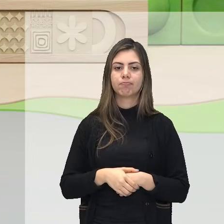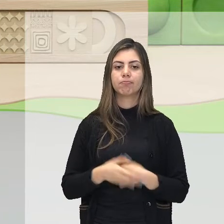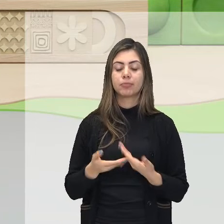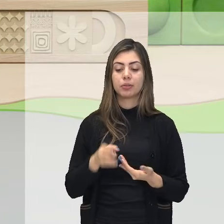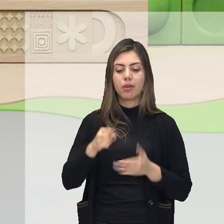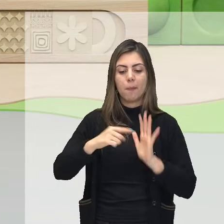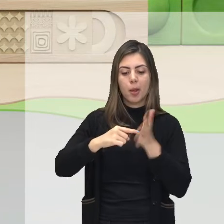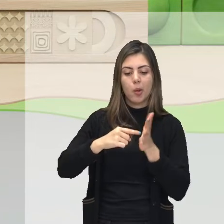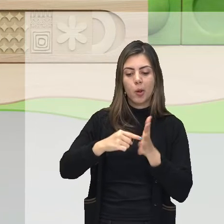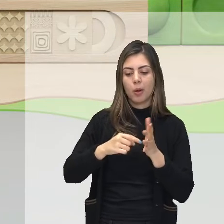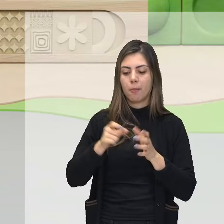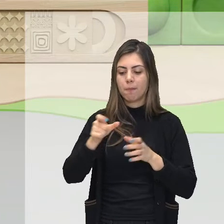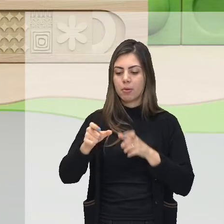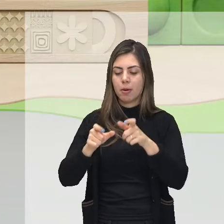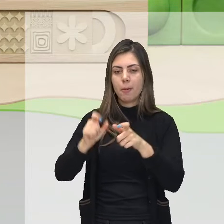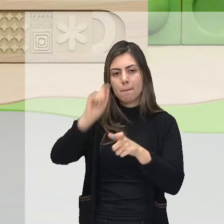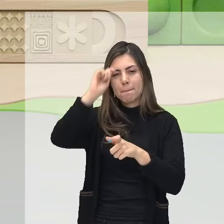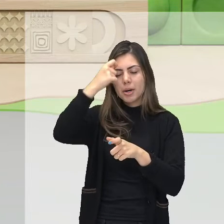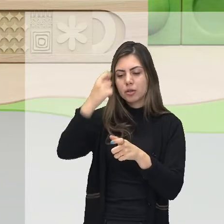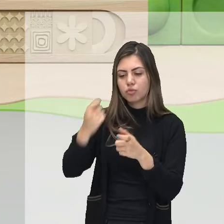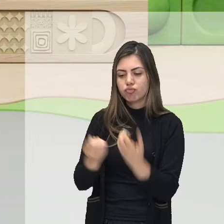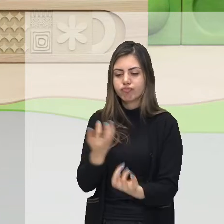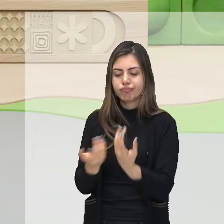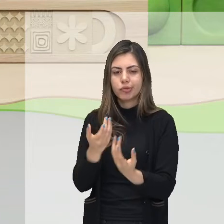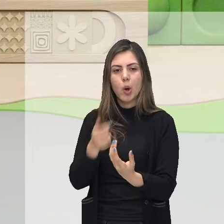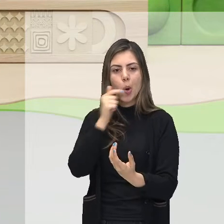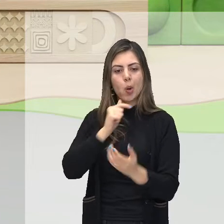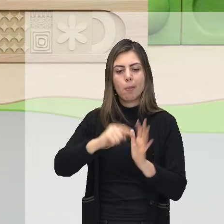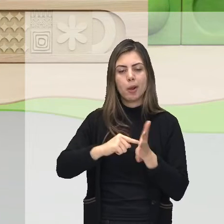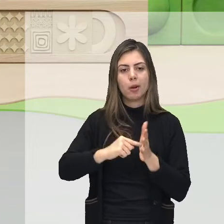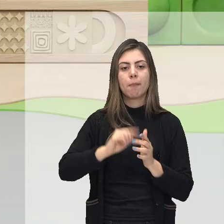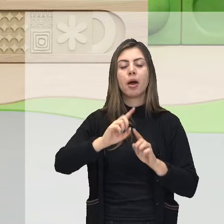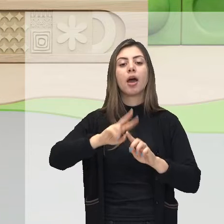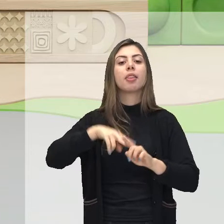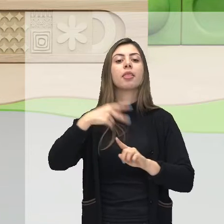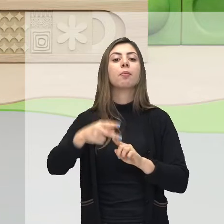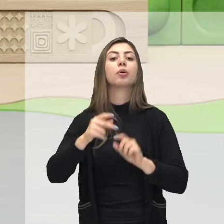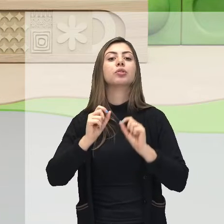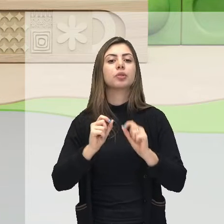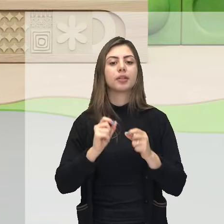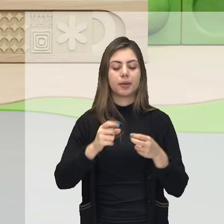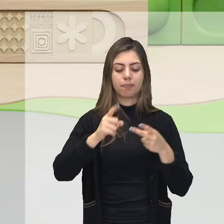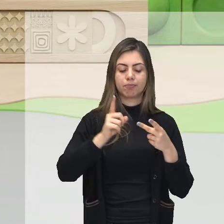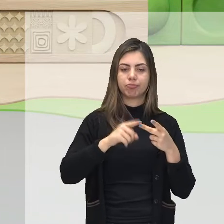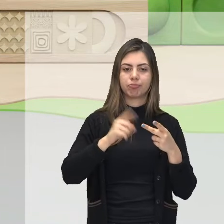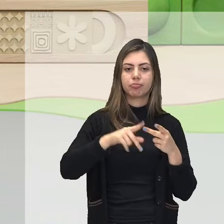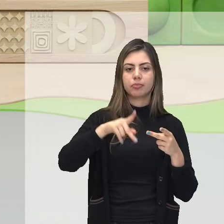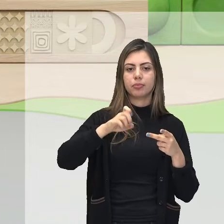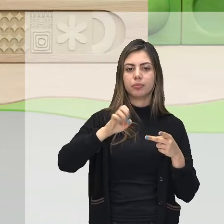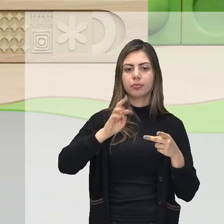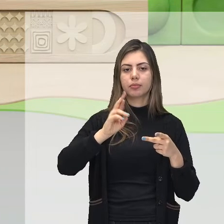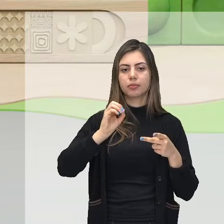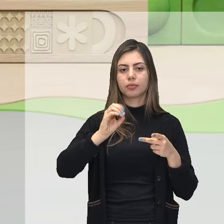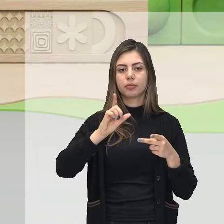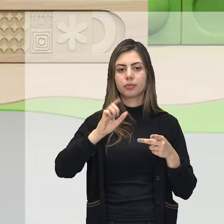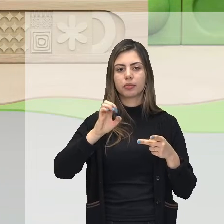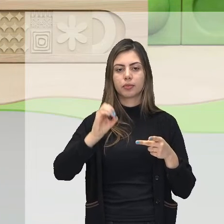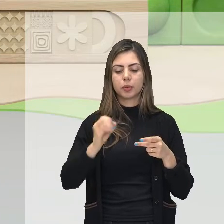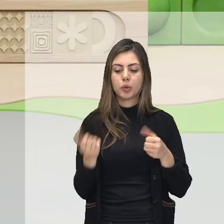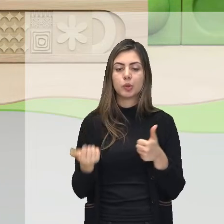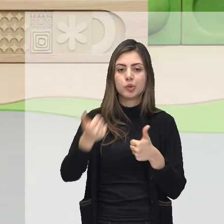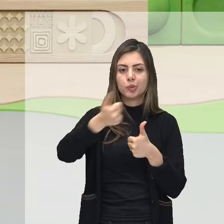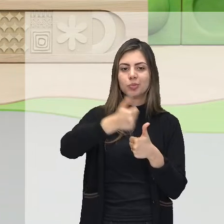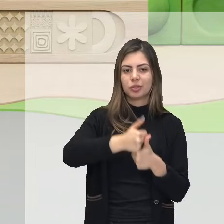máquinas funcionassem. Depois nós tivemos aí o petróleo sendo substituído, né, substituindo aí em grande